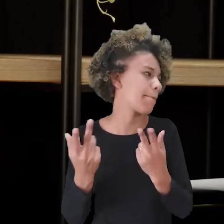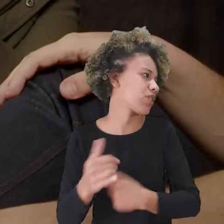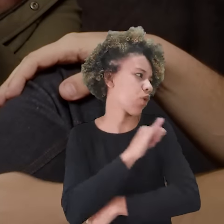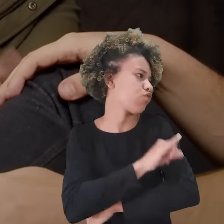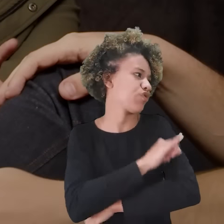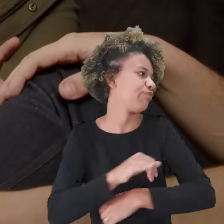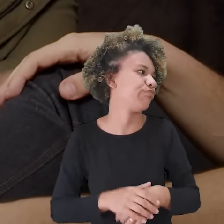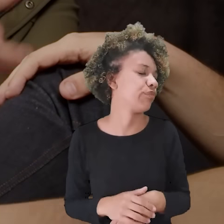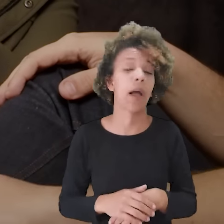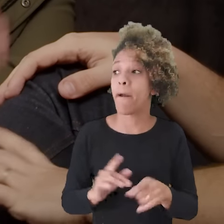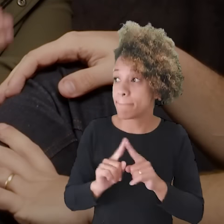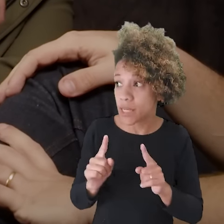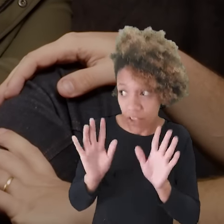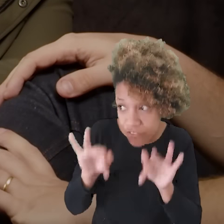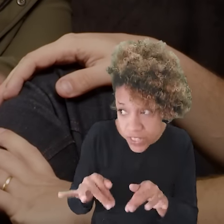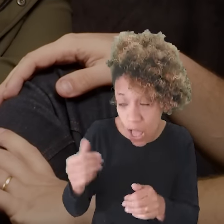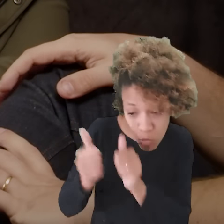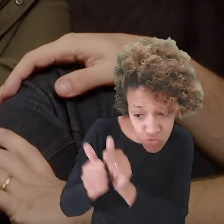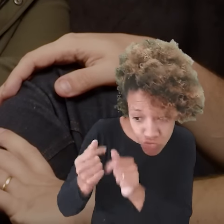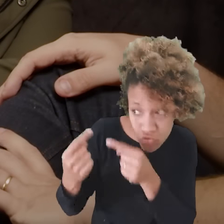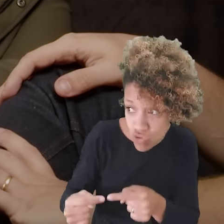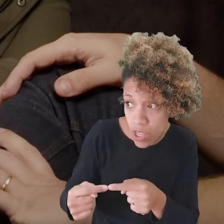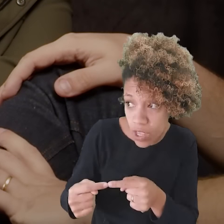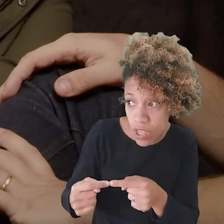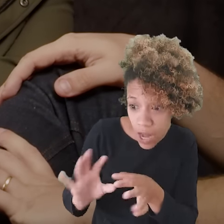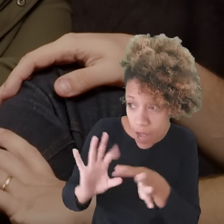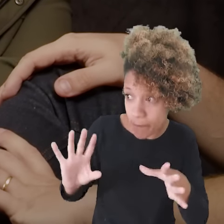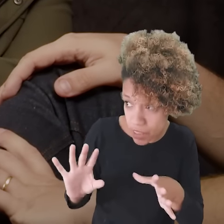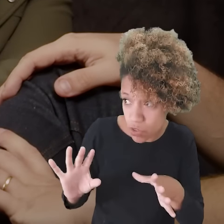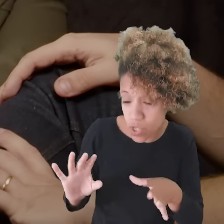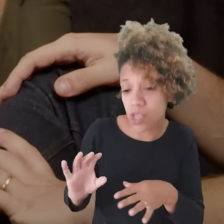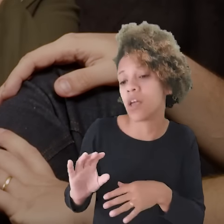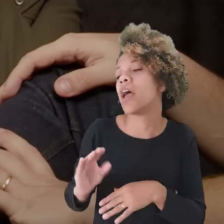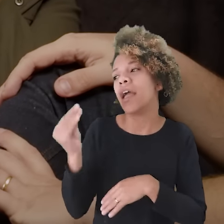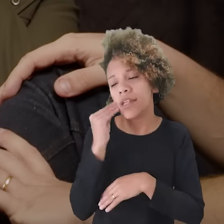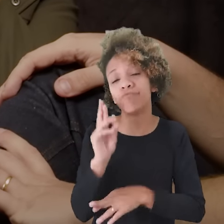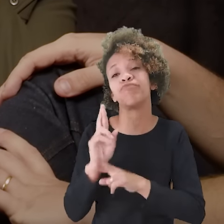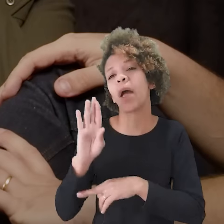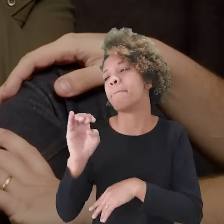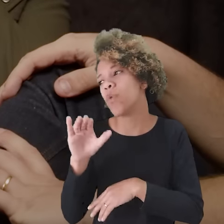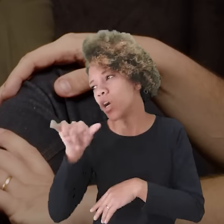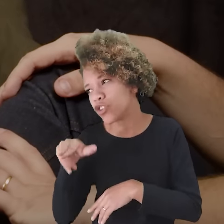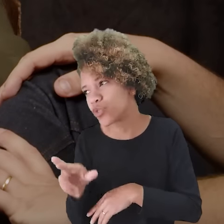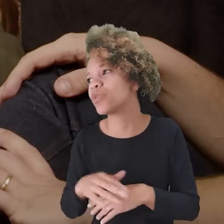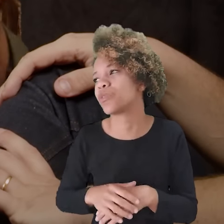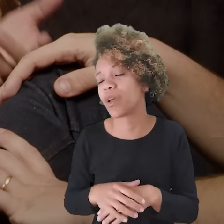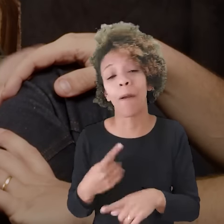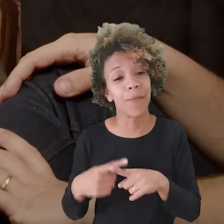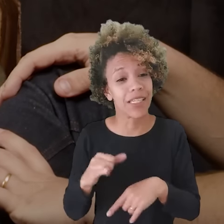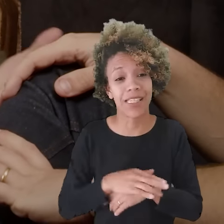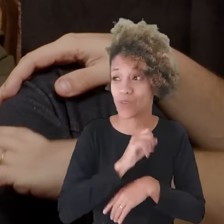mas então eu vou te falar se é o final da Libertadores Santa Cruz eu acho que ele tentou ser um bocadinho porque velho